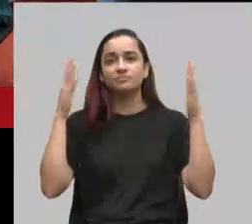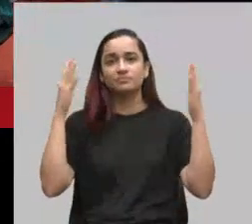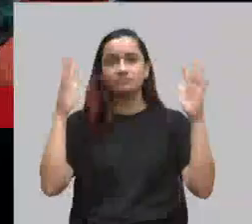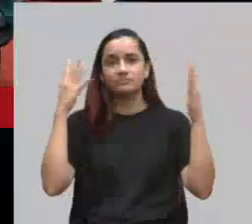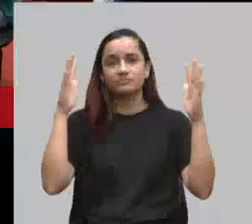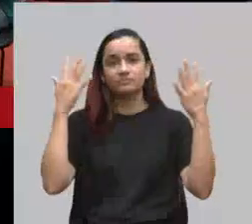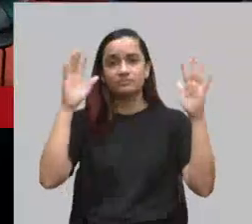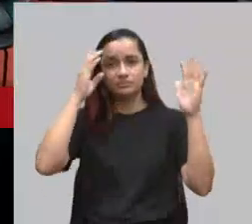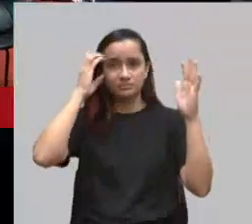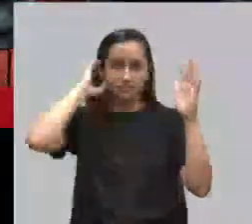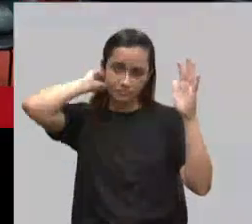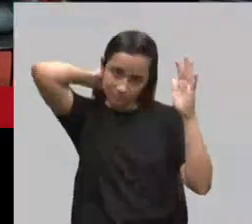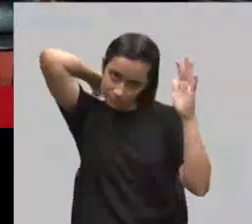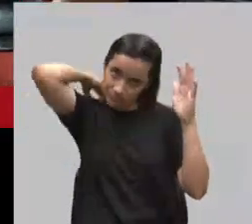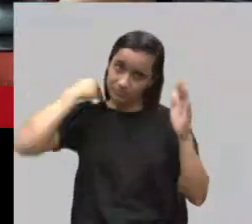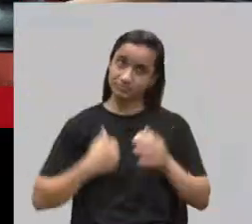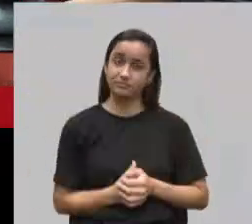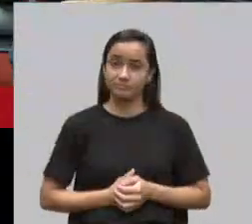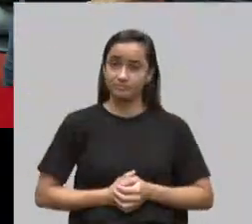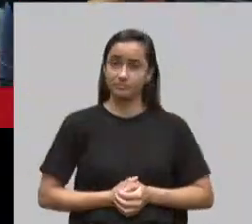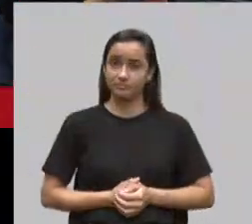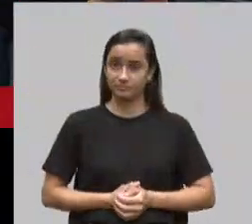queremos pode